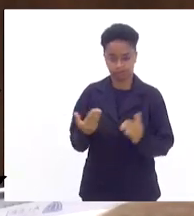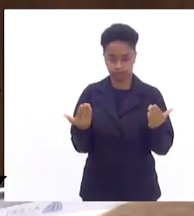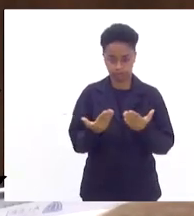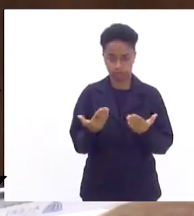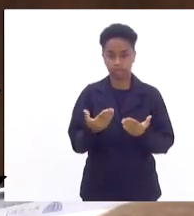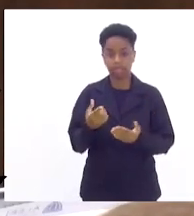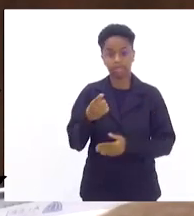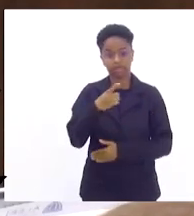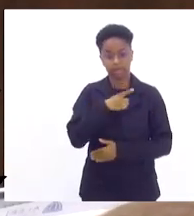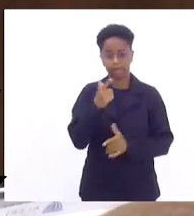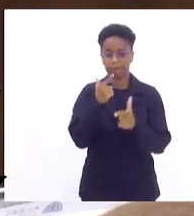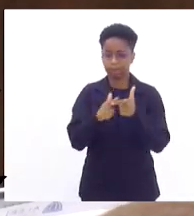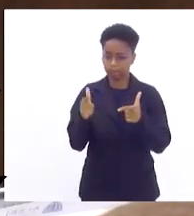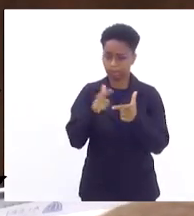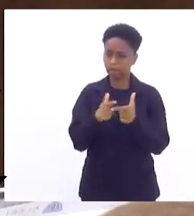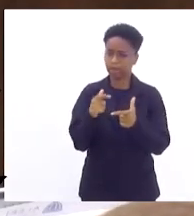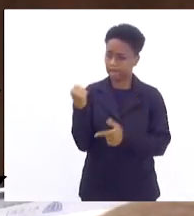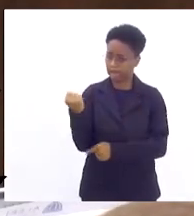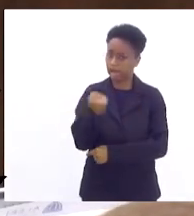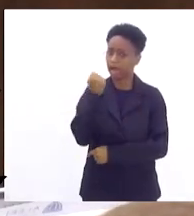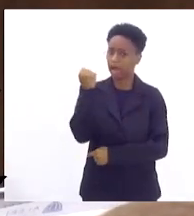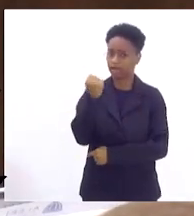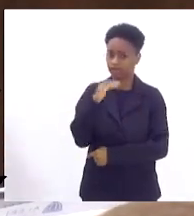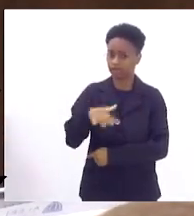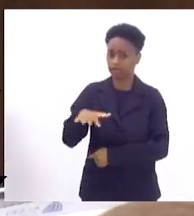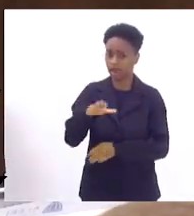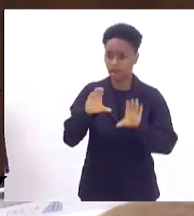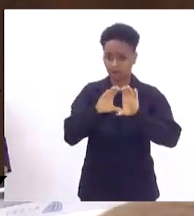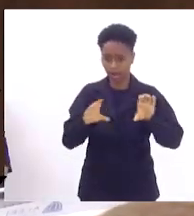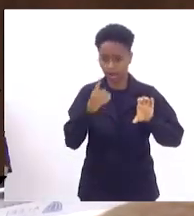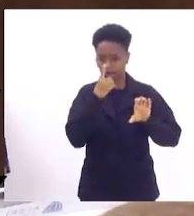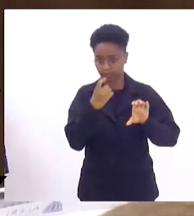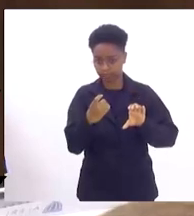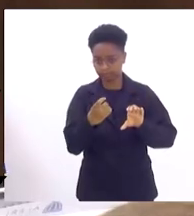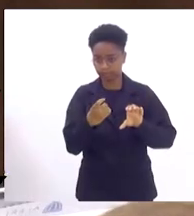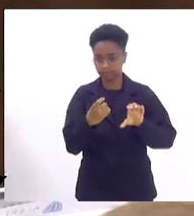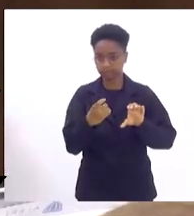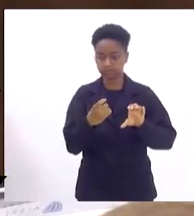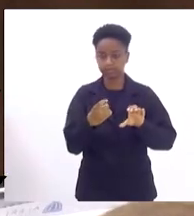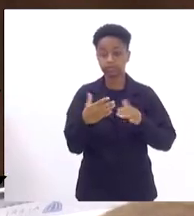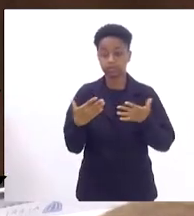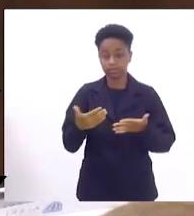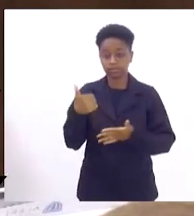tem problemas seríssimos de saneamento e é o